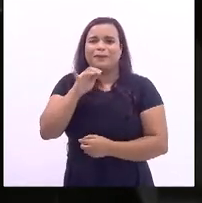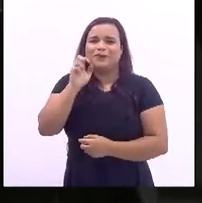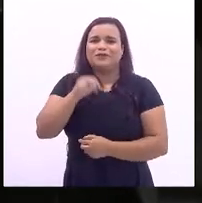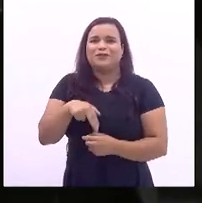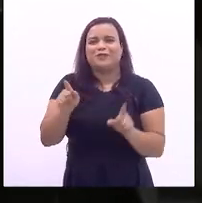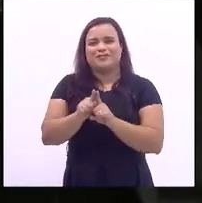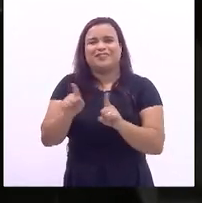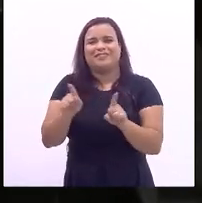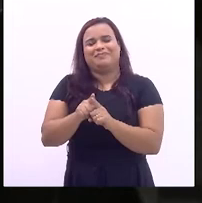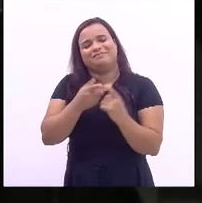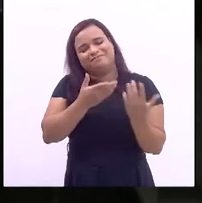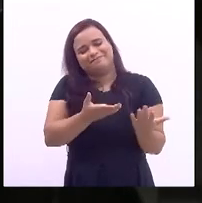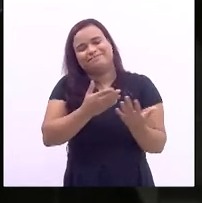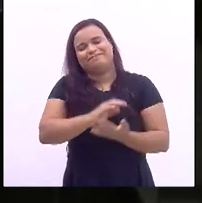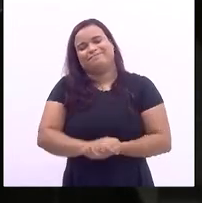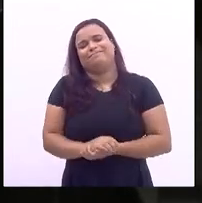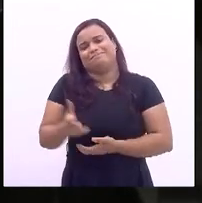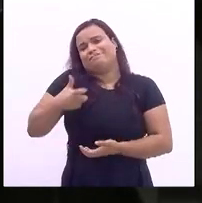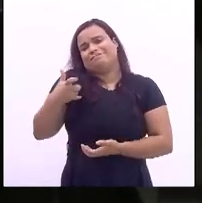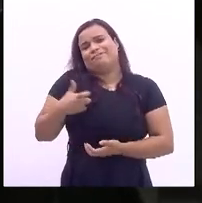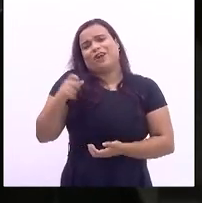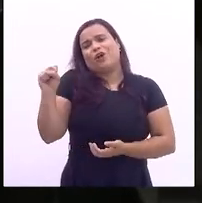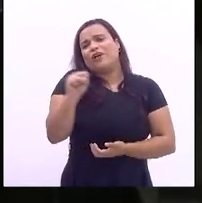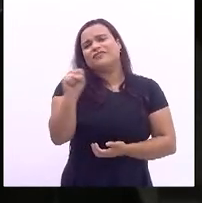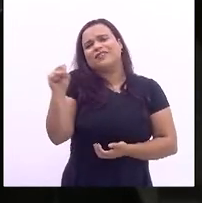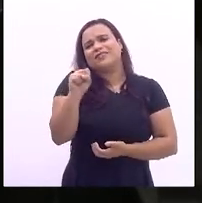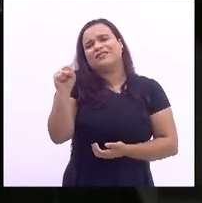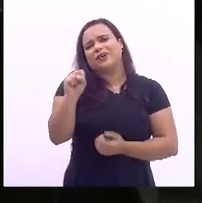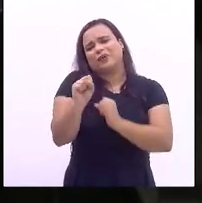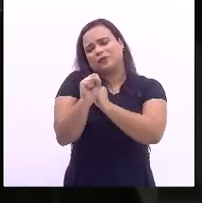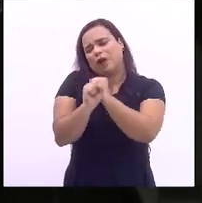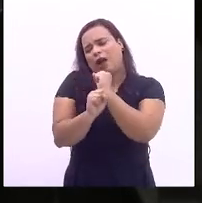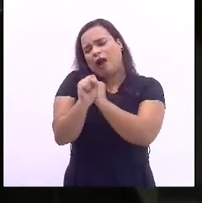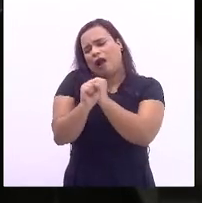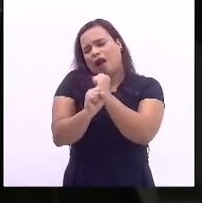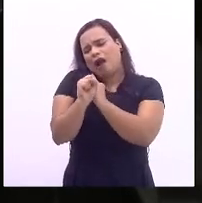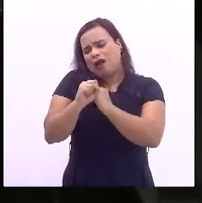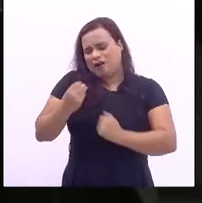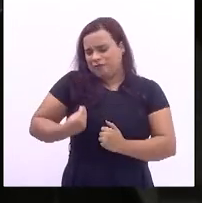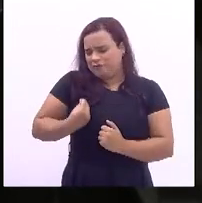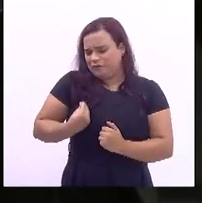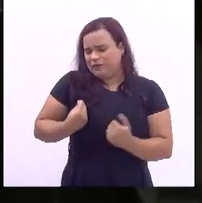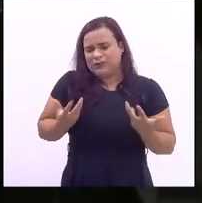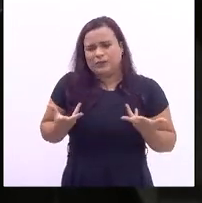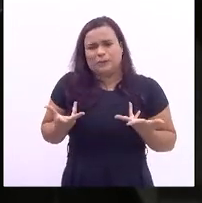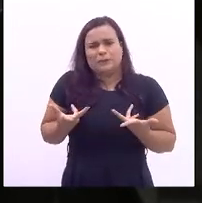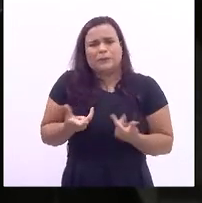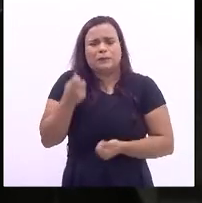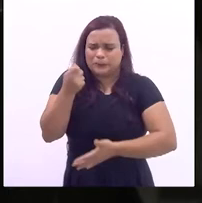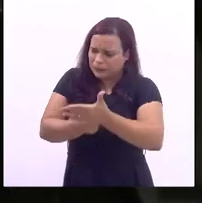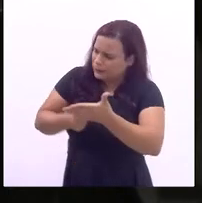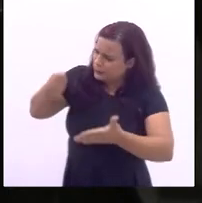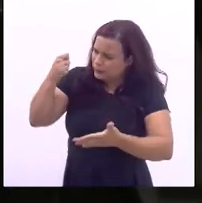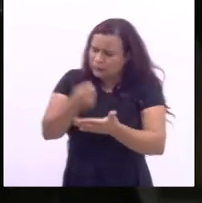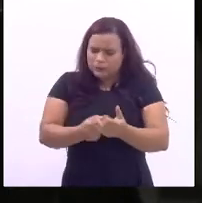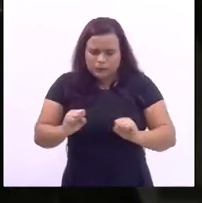há 88 anos de uma vida absolutamente intensa